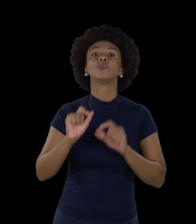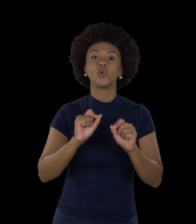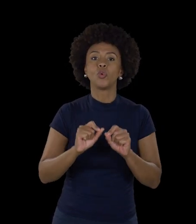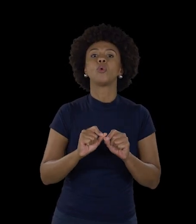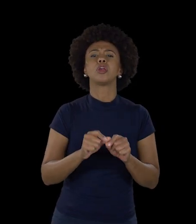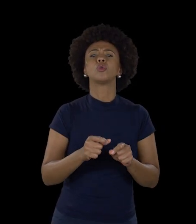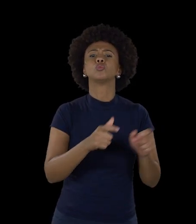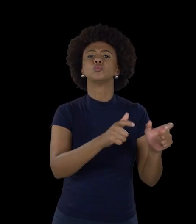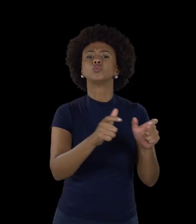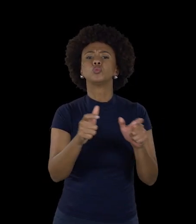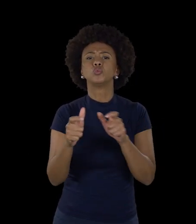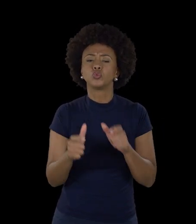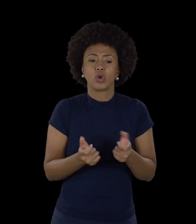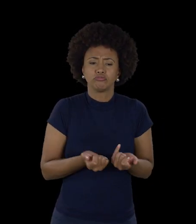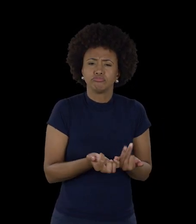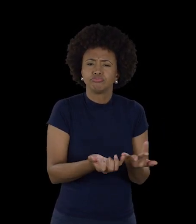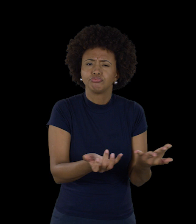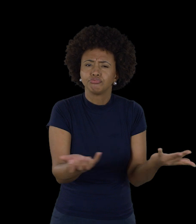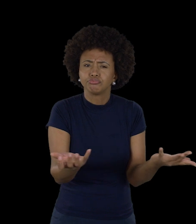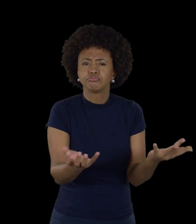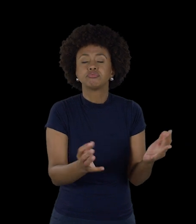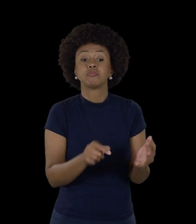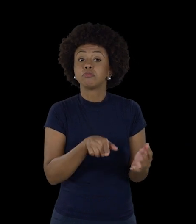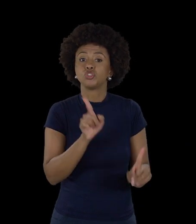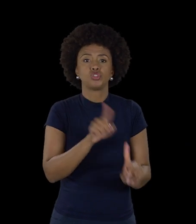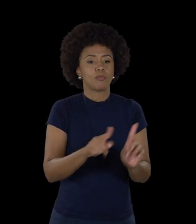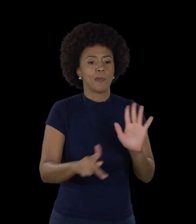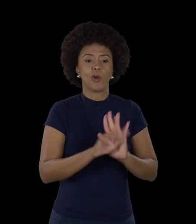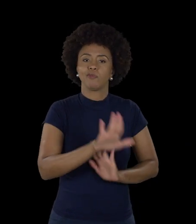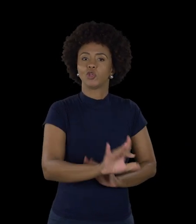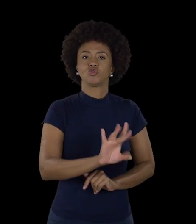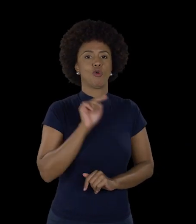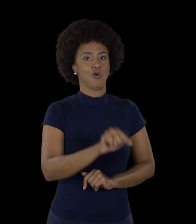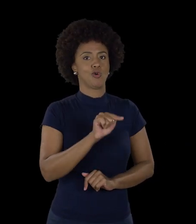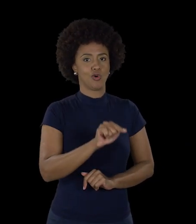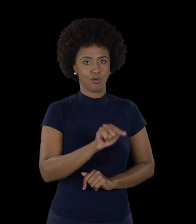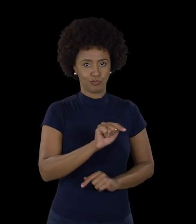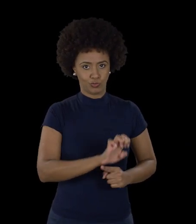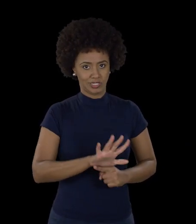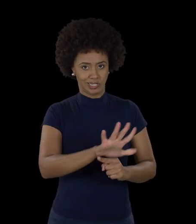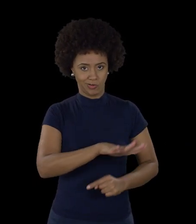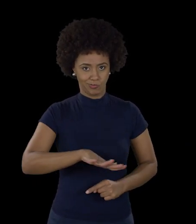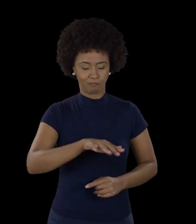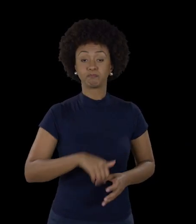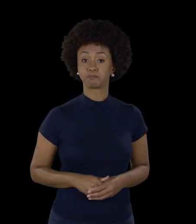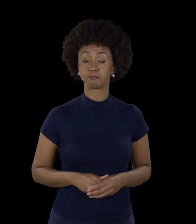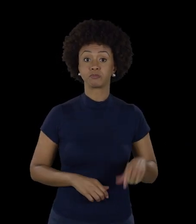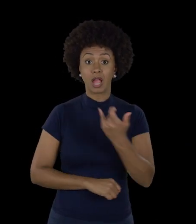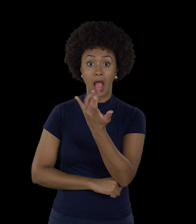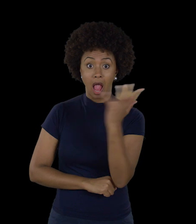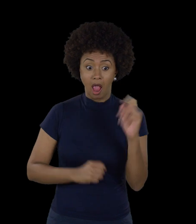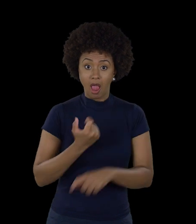também temos os campos de altitude, um tipo de vegetação que praticamente só existe nessa faixa